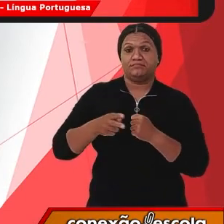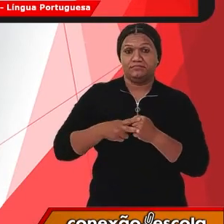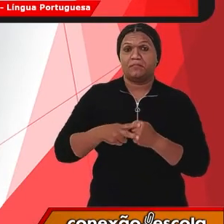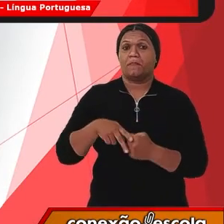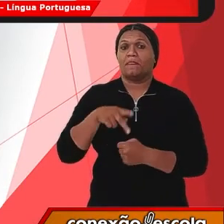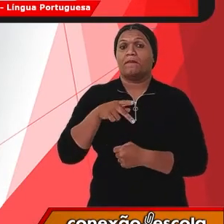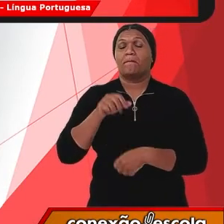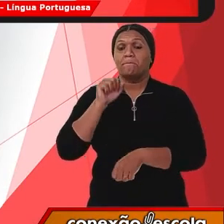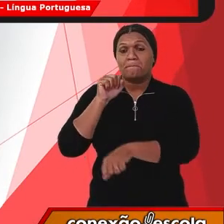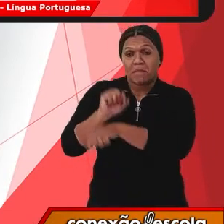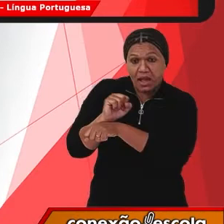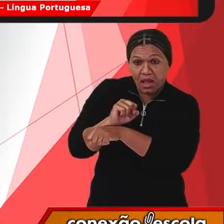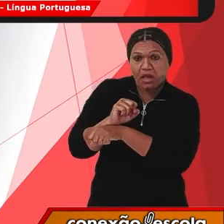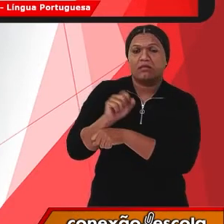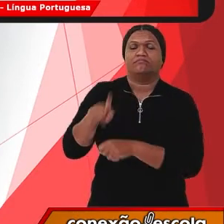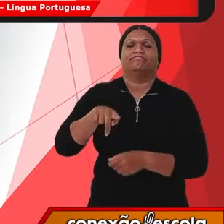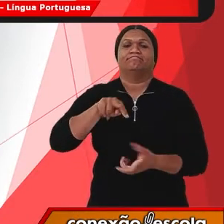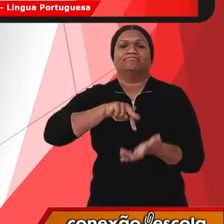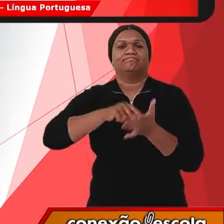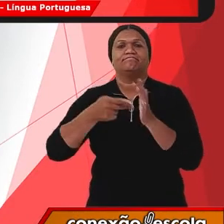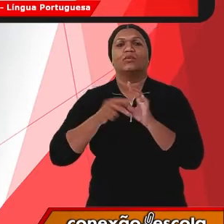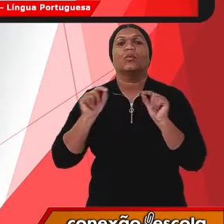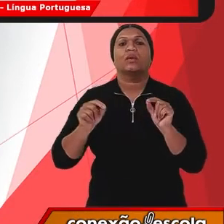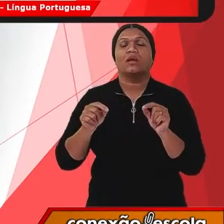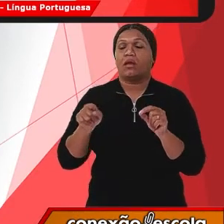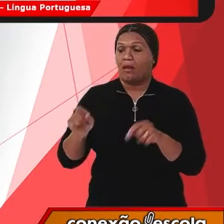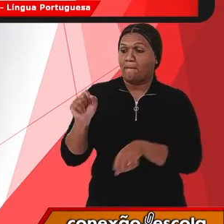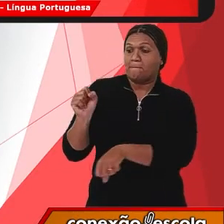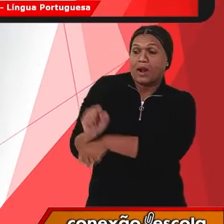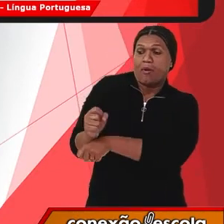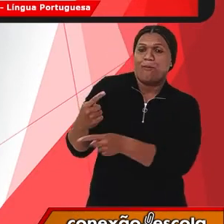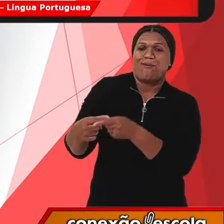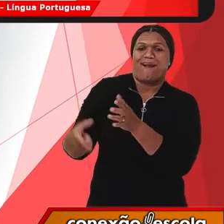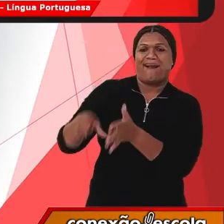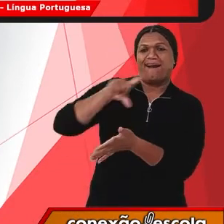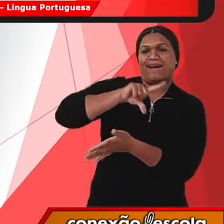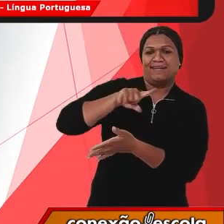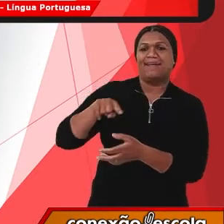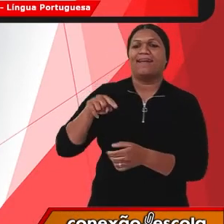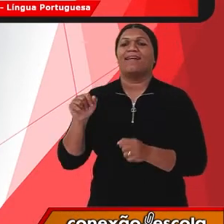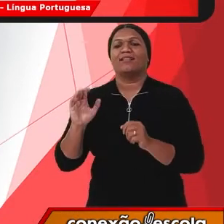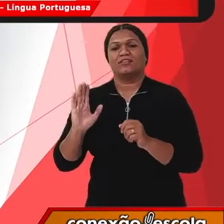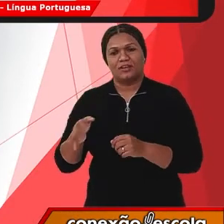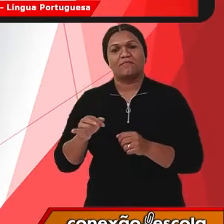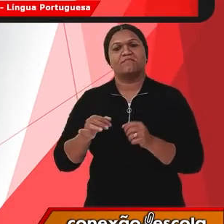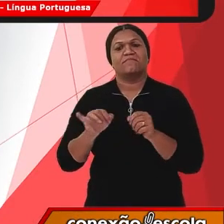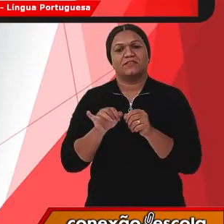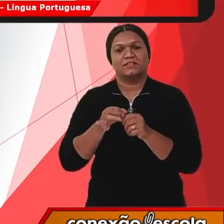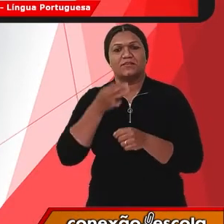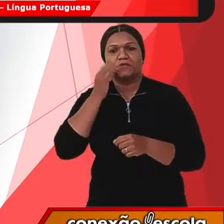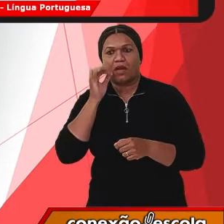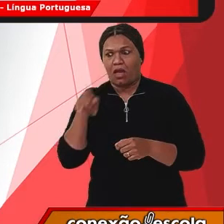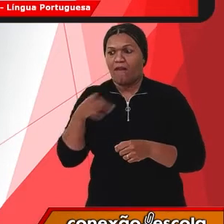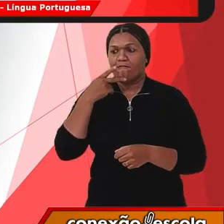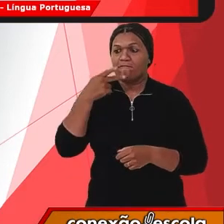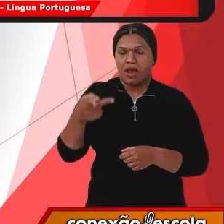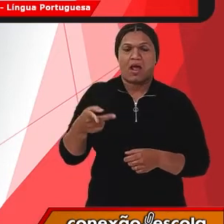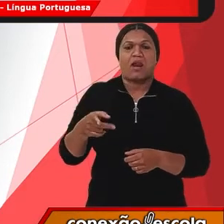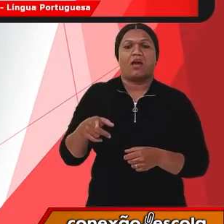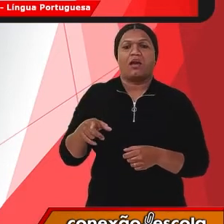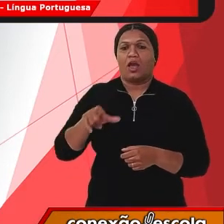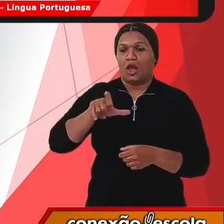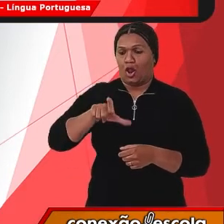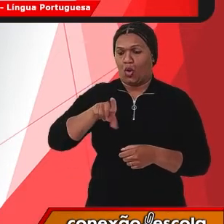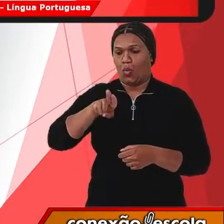então está dizendo que algo deixou de acontecer está escrito que Luiza tomava café